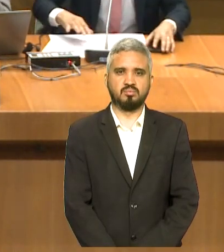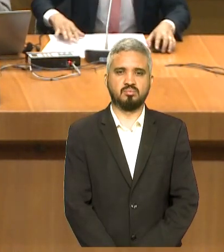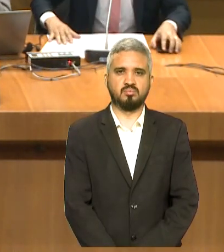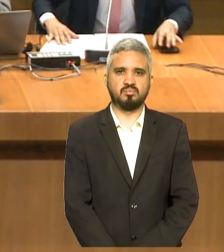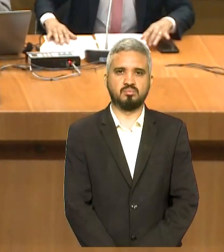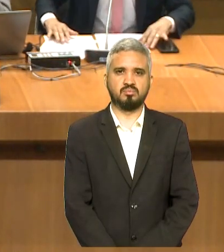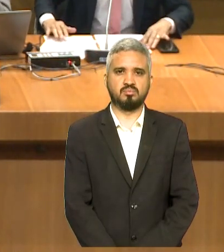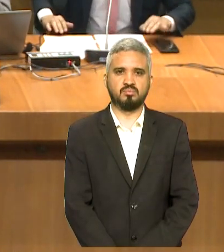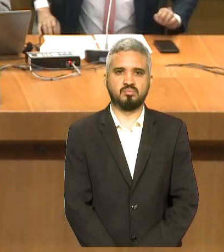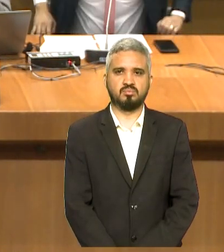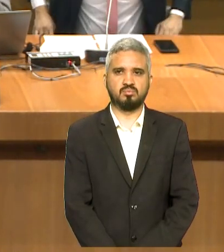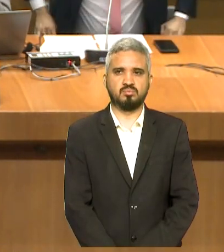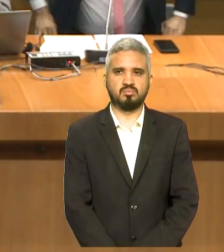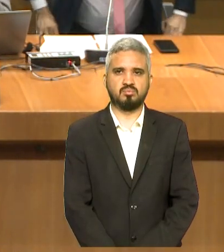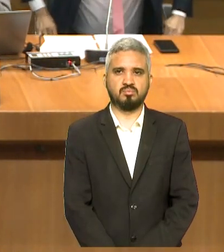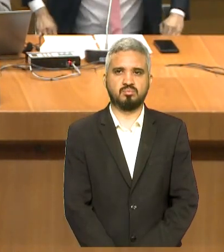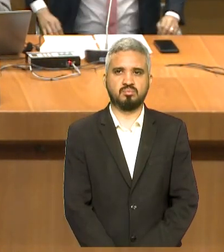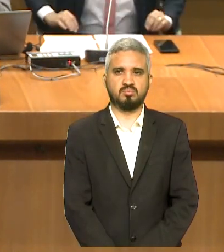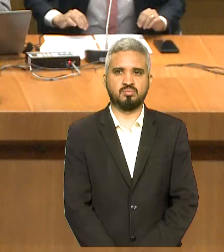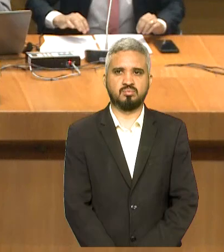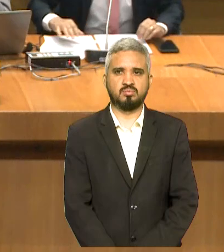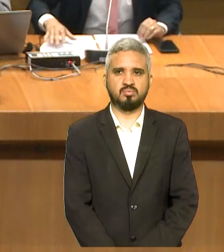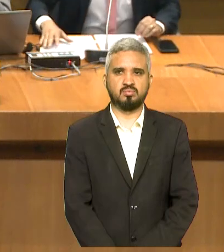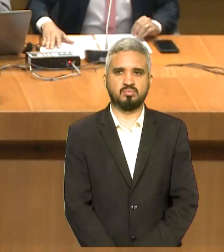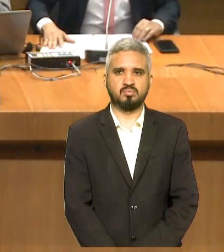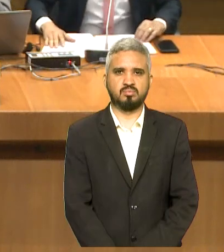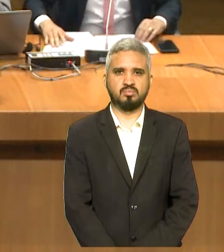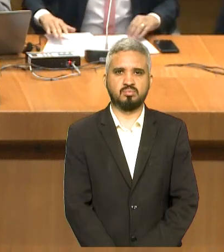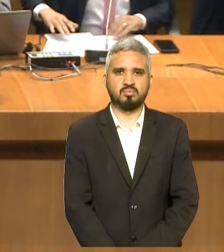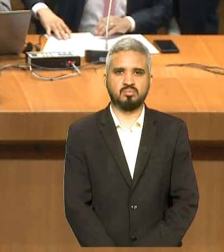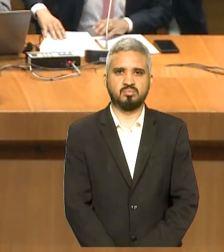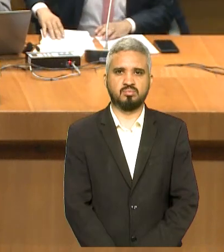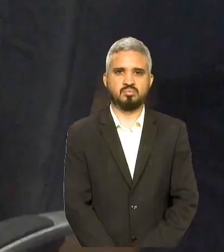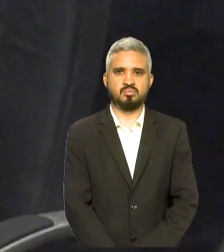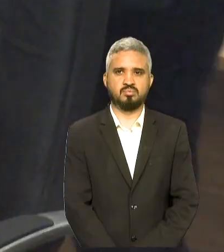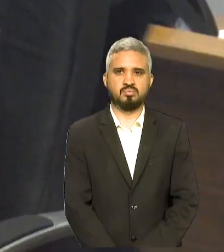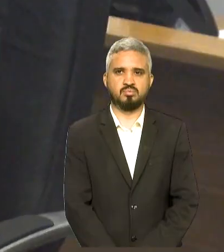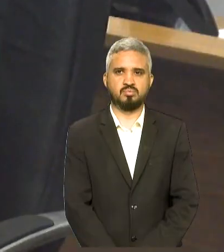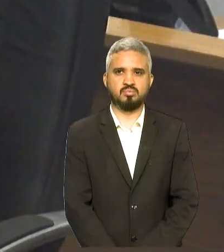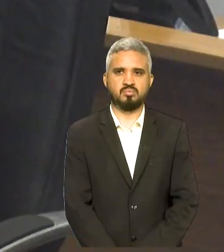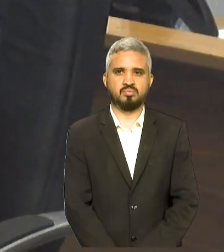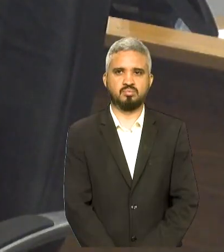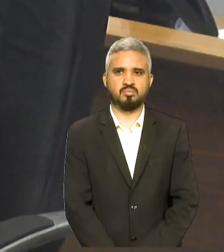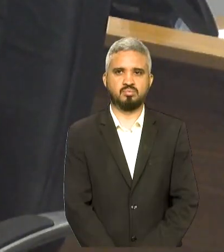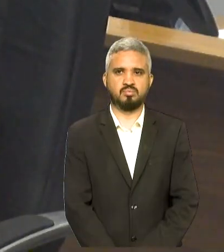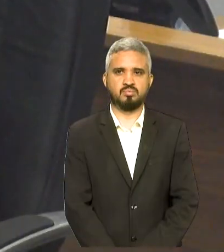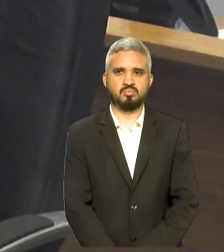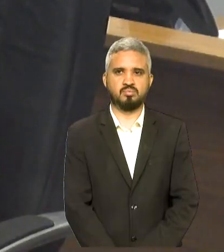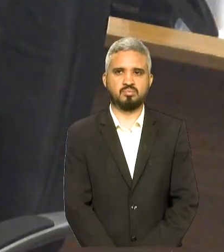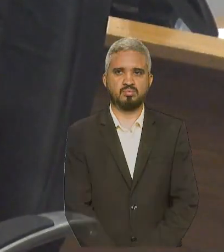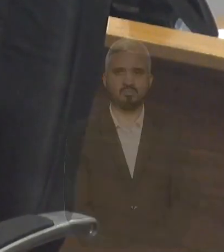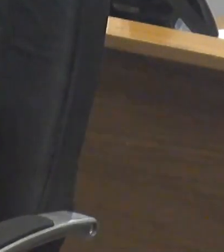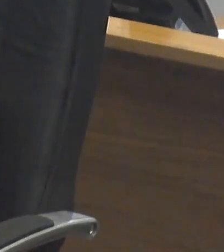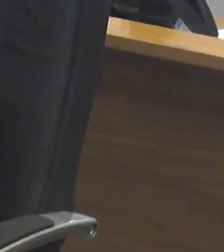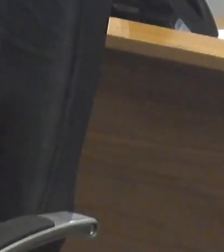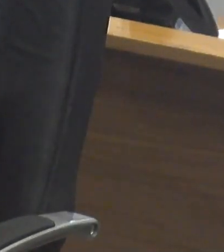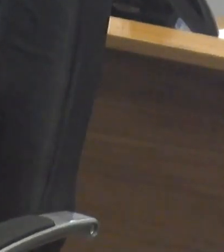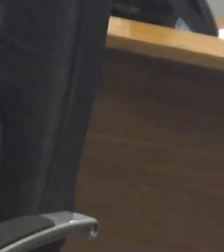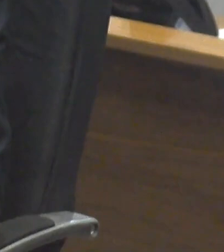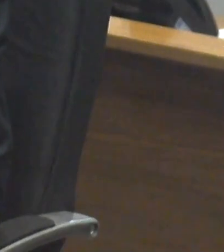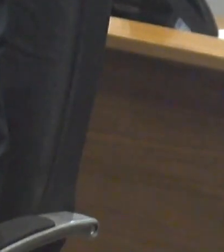Não existe maior amor do que este, de alguém dar a própria vida por causa dos seus amigos.